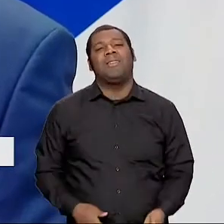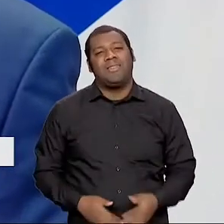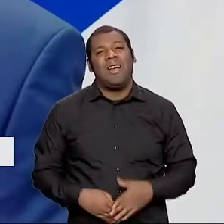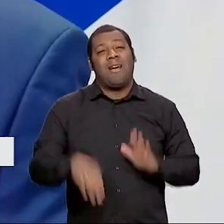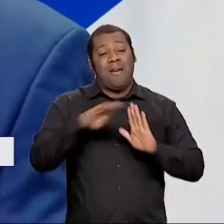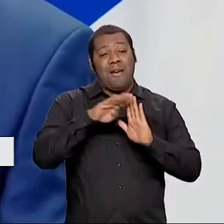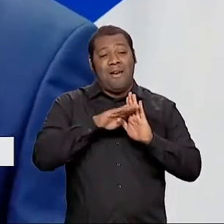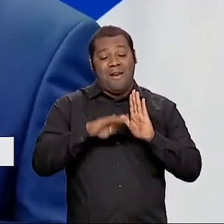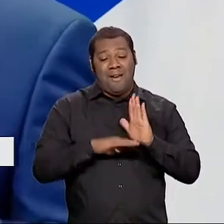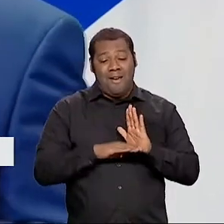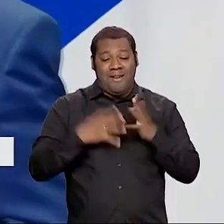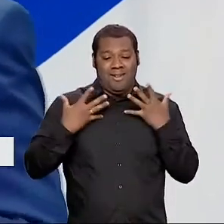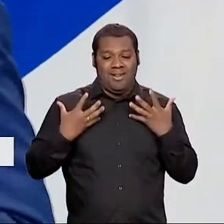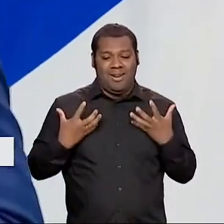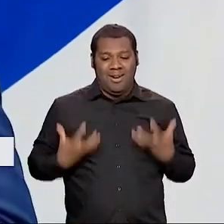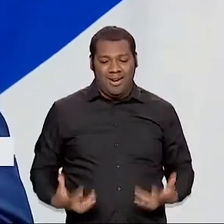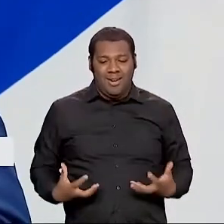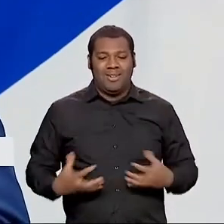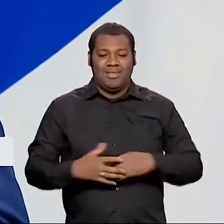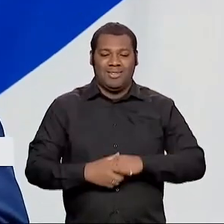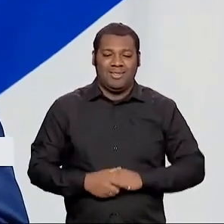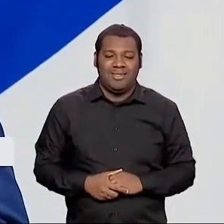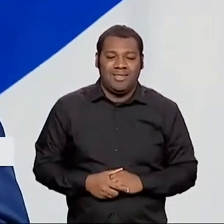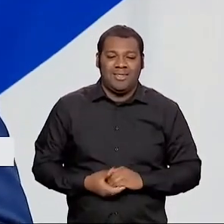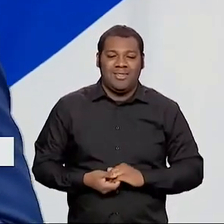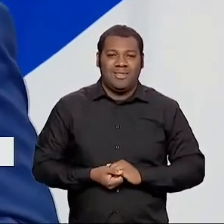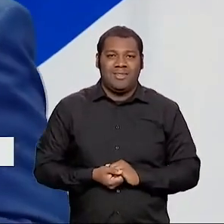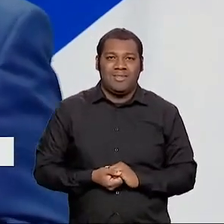agenda. Dito isso, hein?